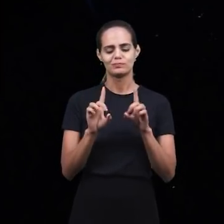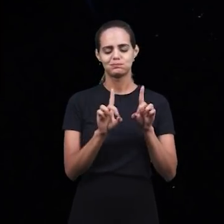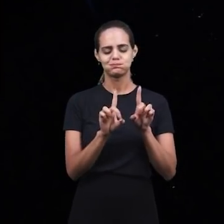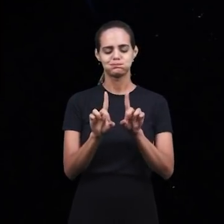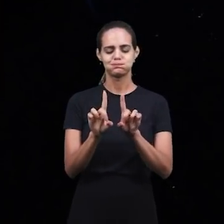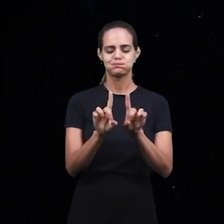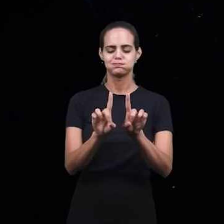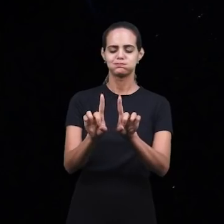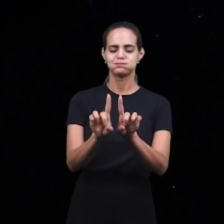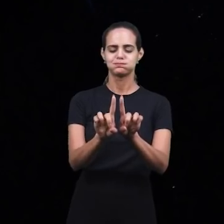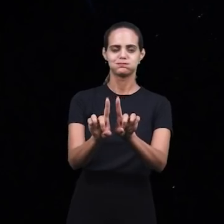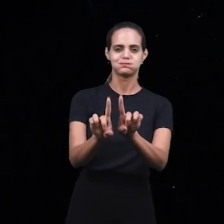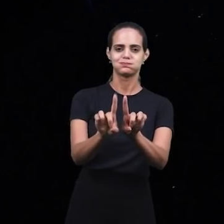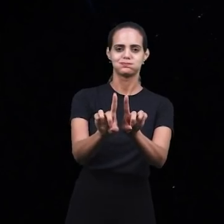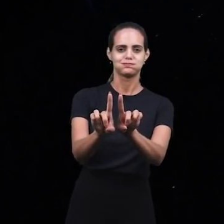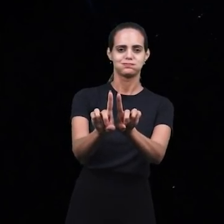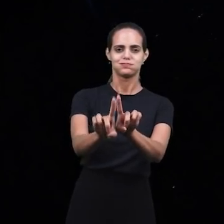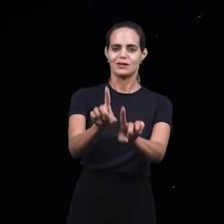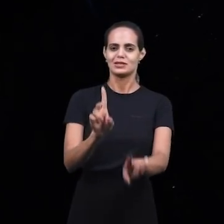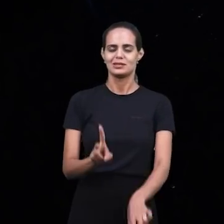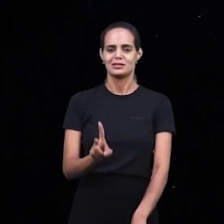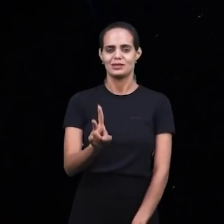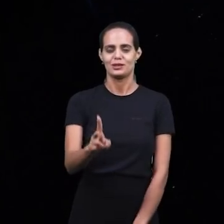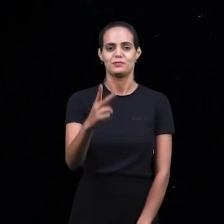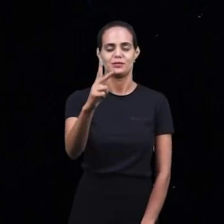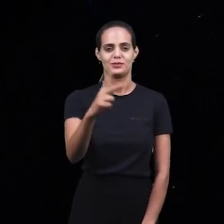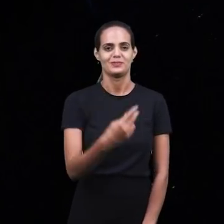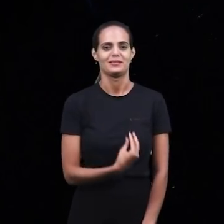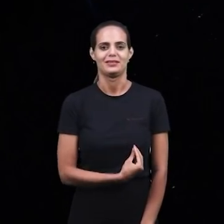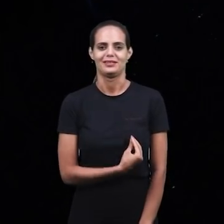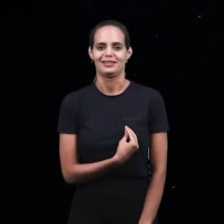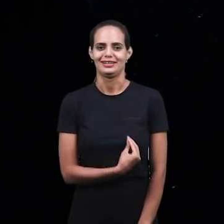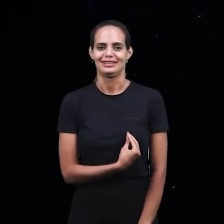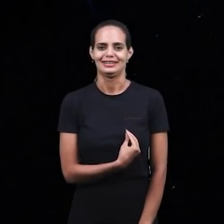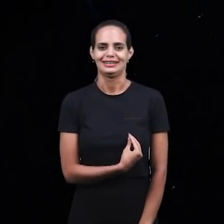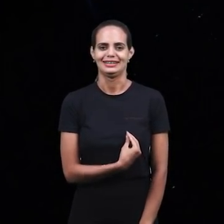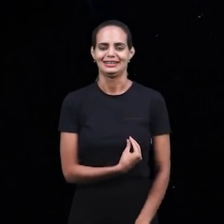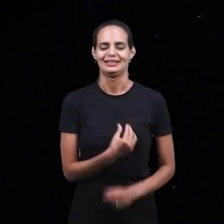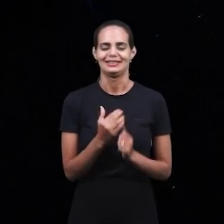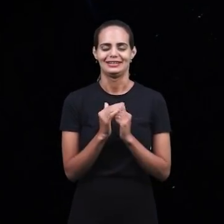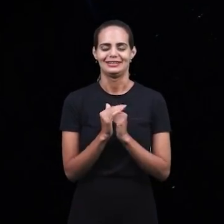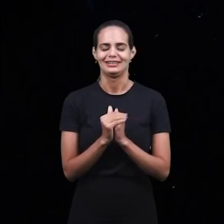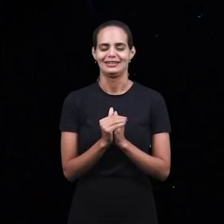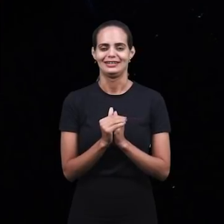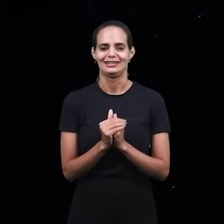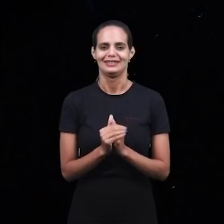deixarei, não te deixarei, diz o Senhor.